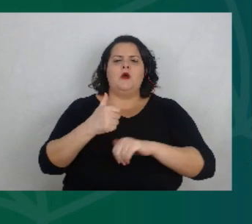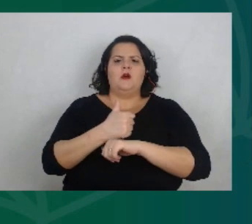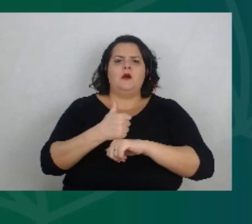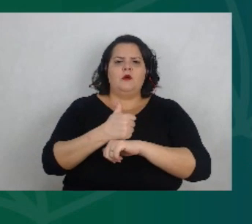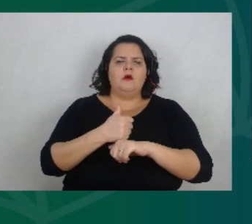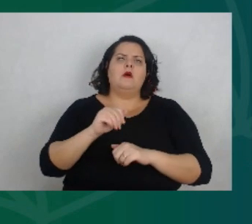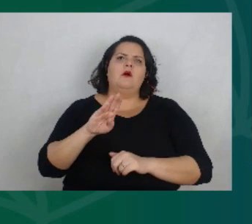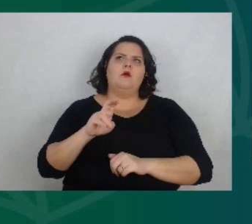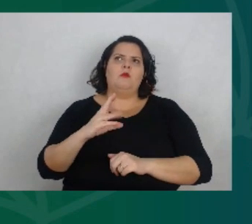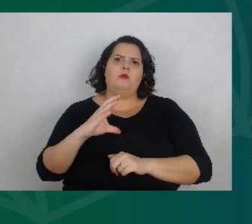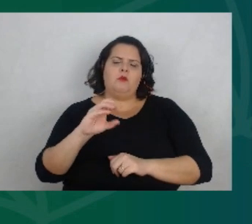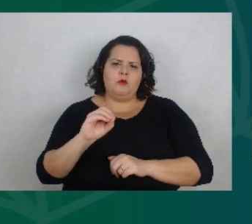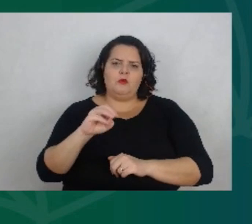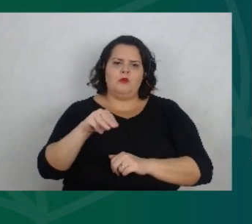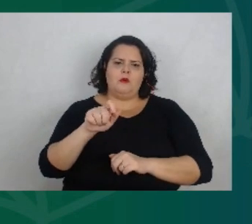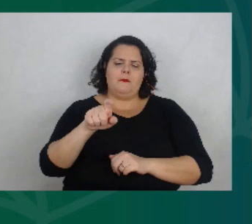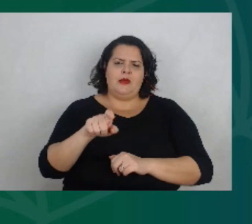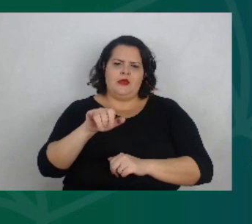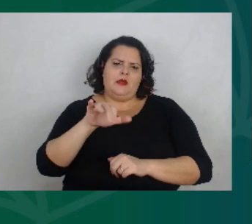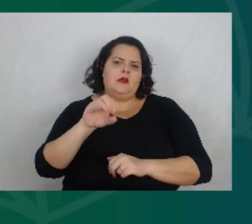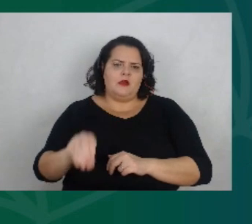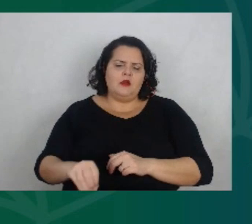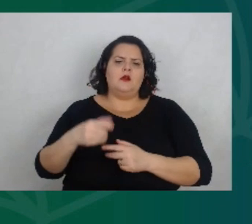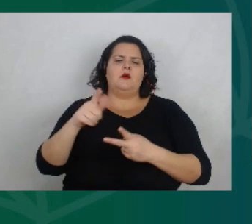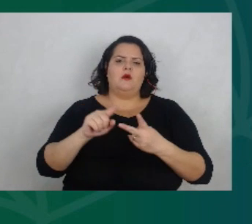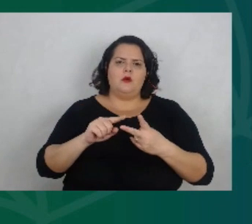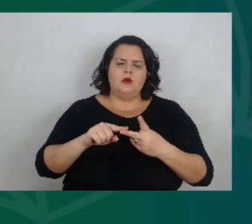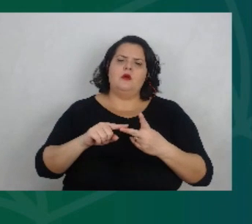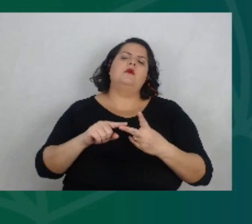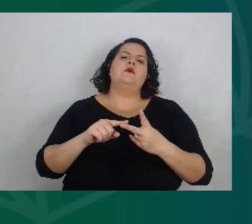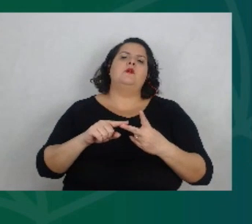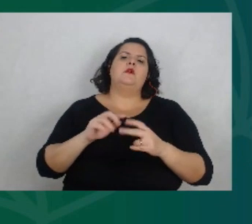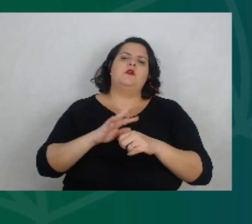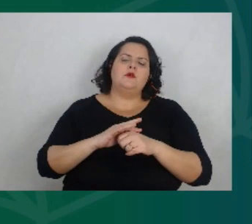pacientes especiais, com necessidades de pacientes especiais, os